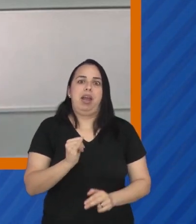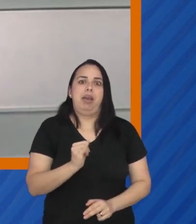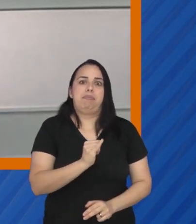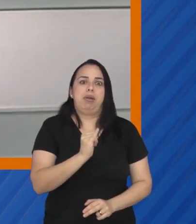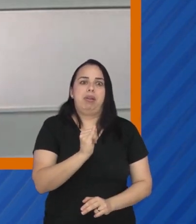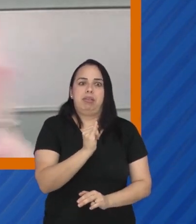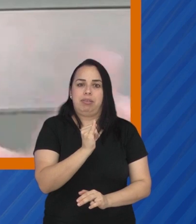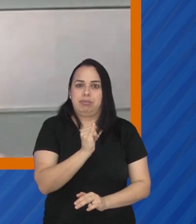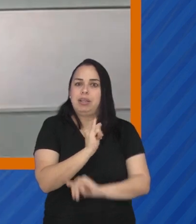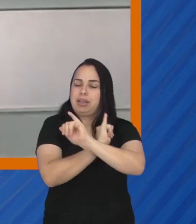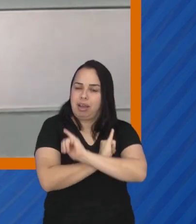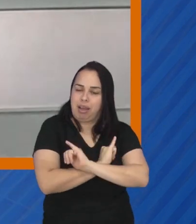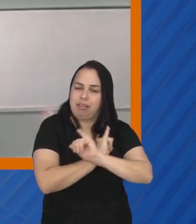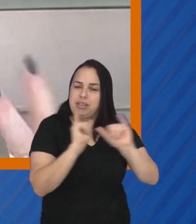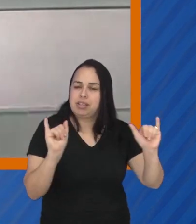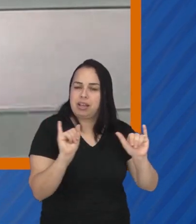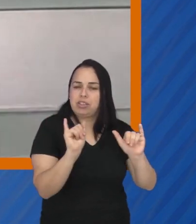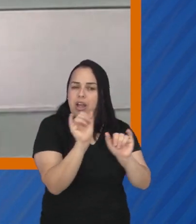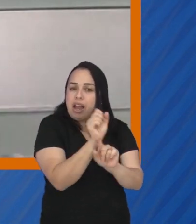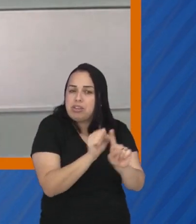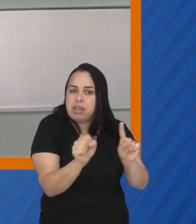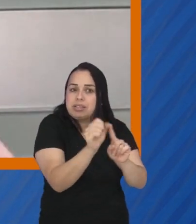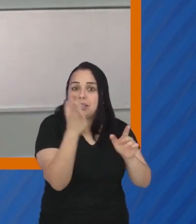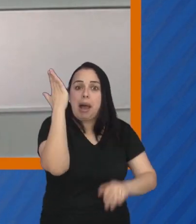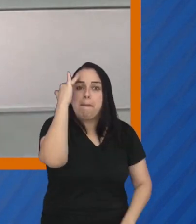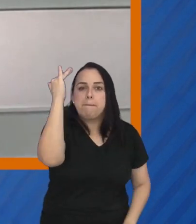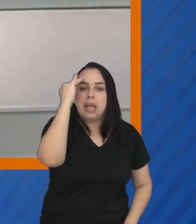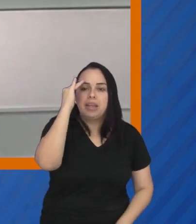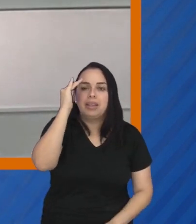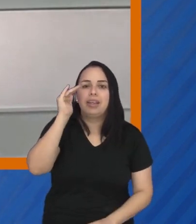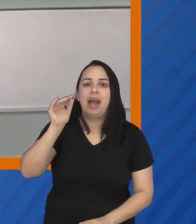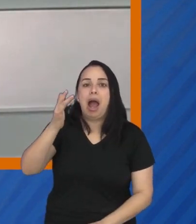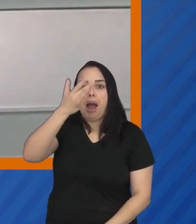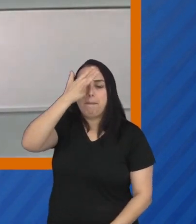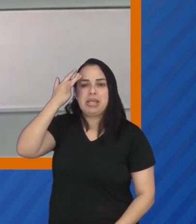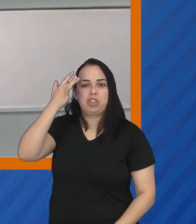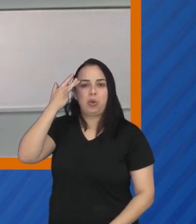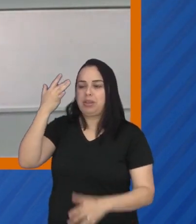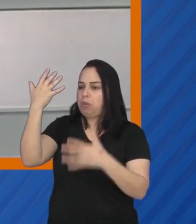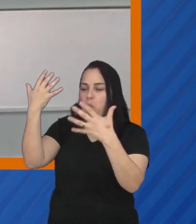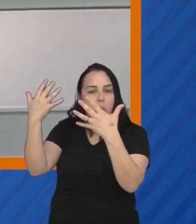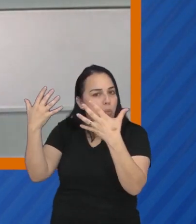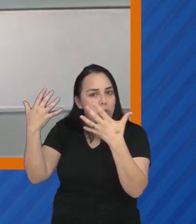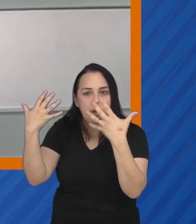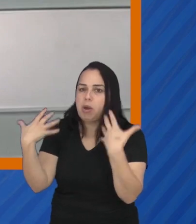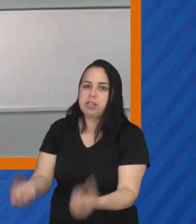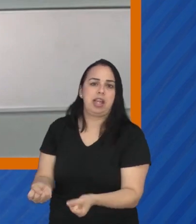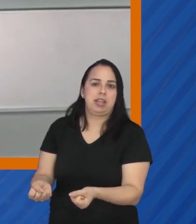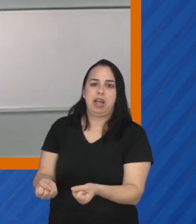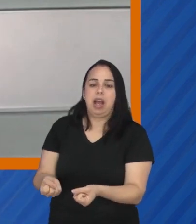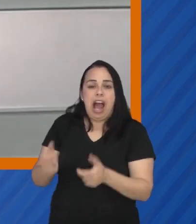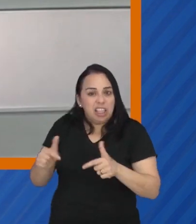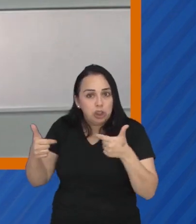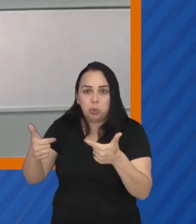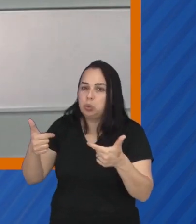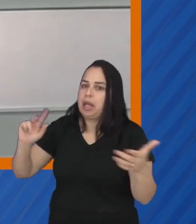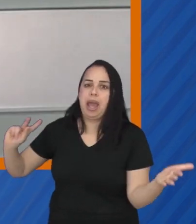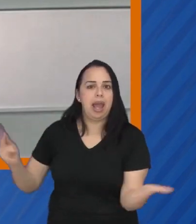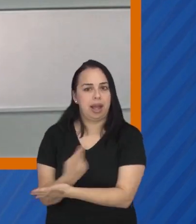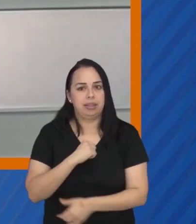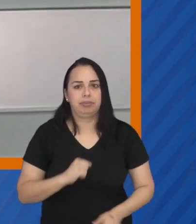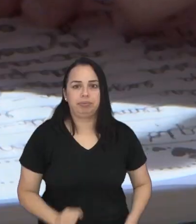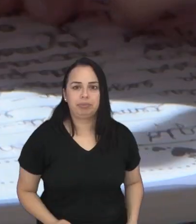isso, no fundo, lá no Domingo de Ramos, quando você vai fazer a sua doação no Domingo de Ramos, você reverta